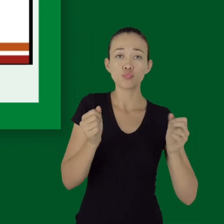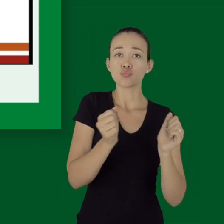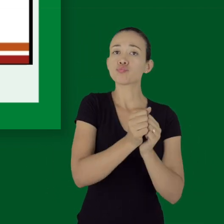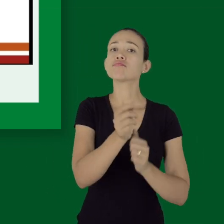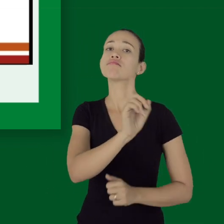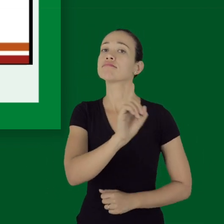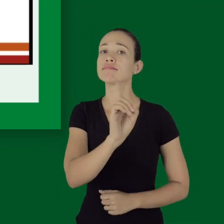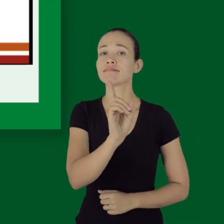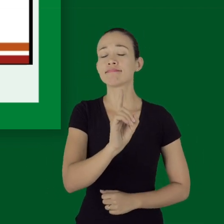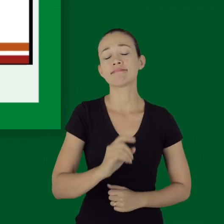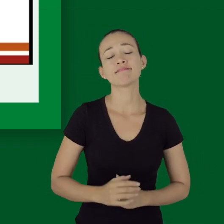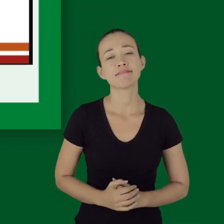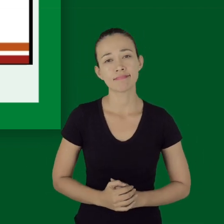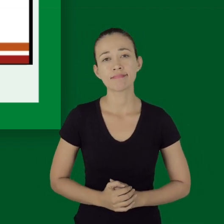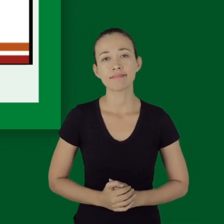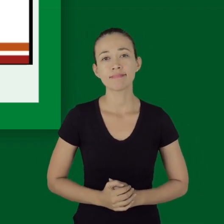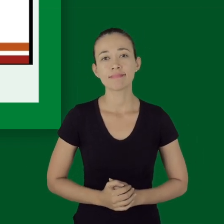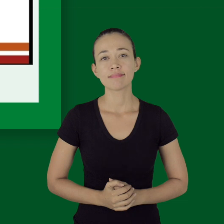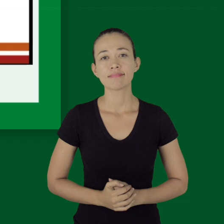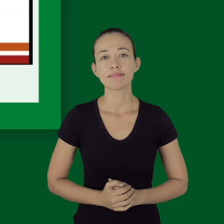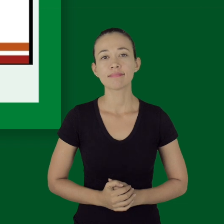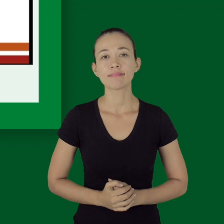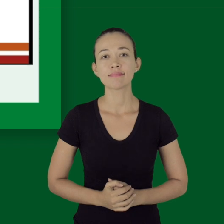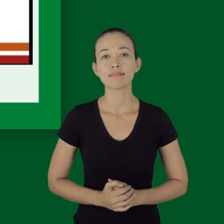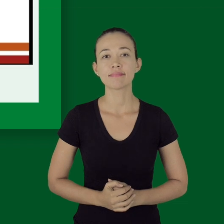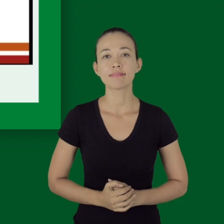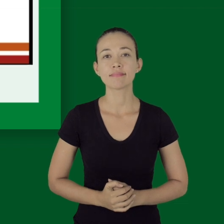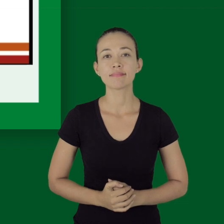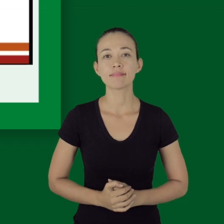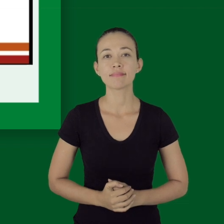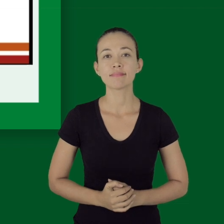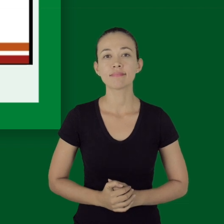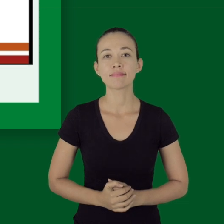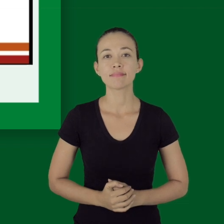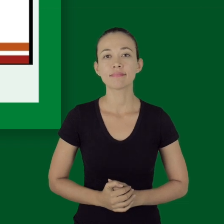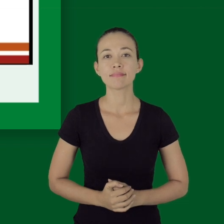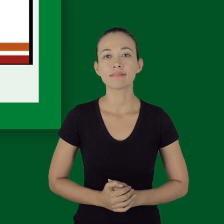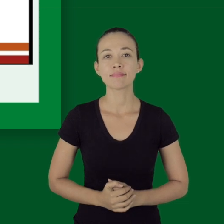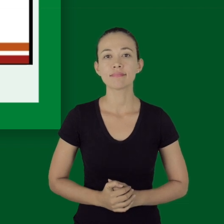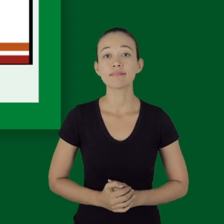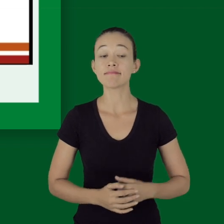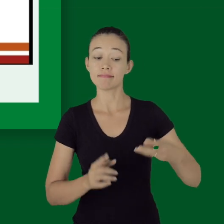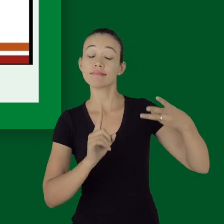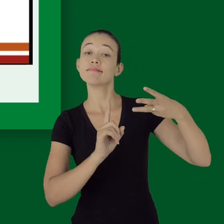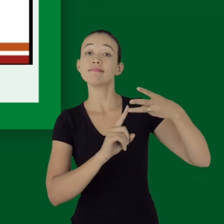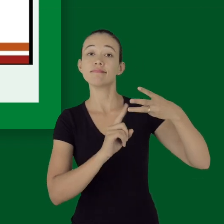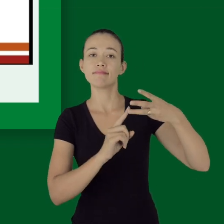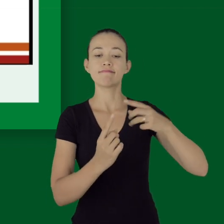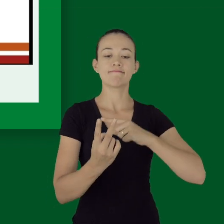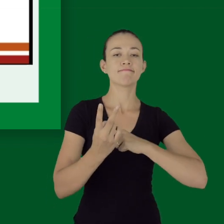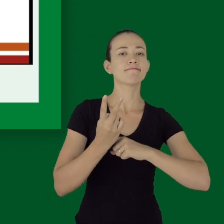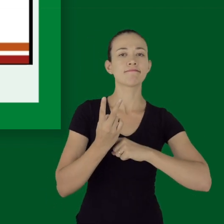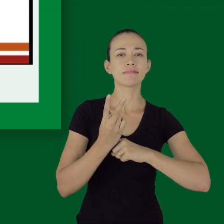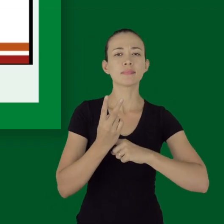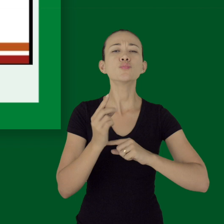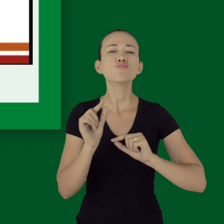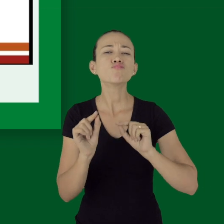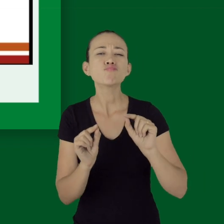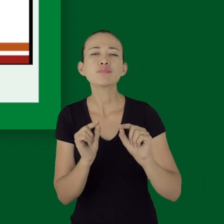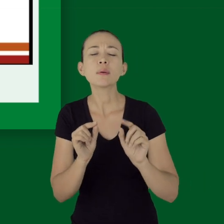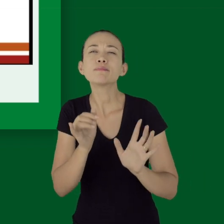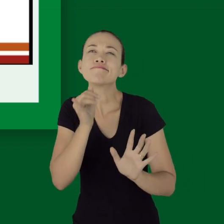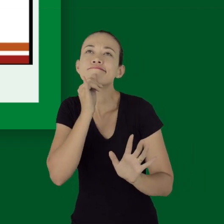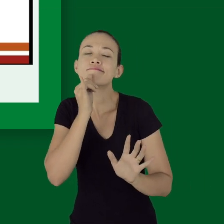acompanhada necessariamente de fraqueza, dormência, formigamento, né? A situação de defesa, ou seja, o